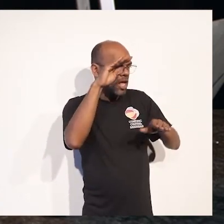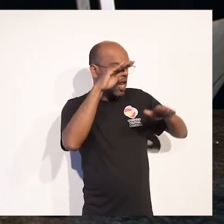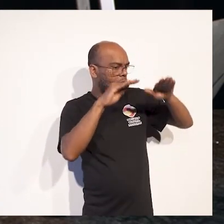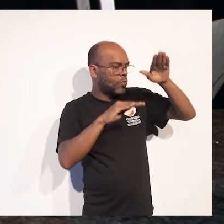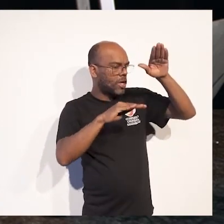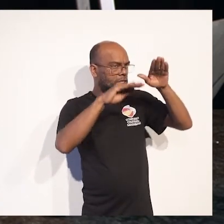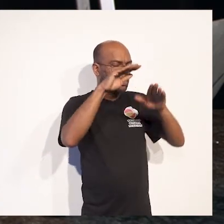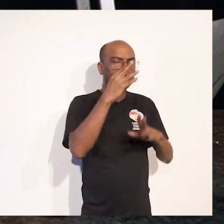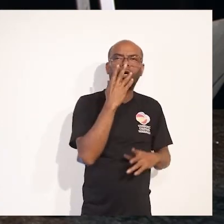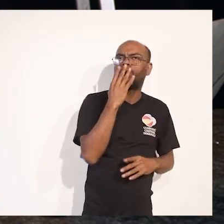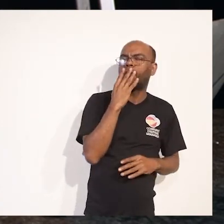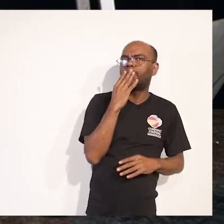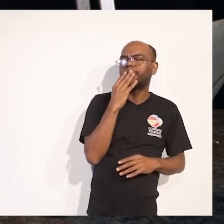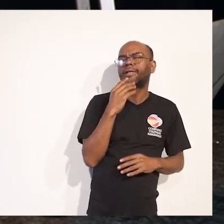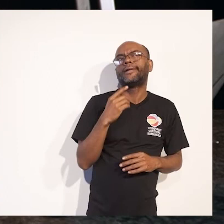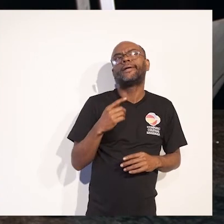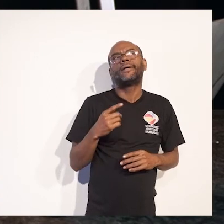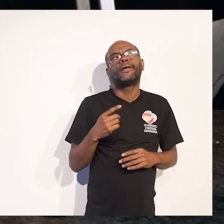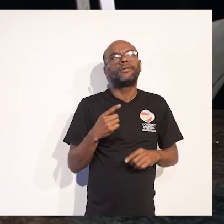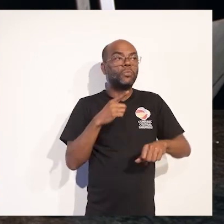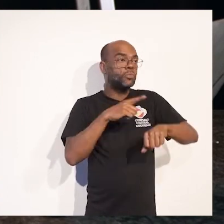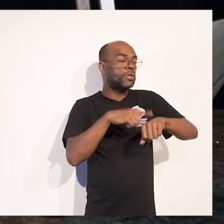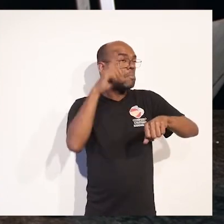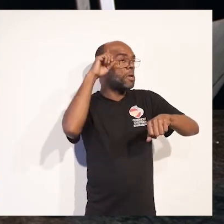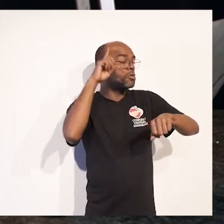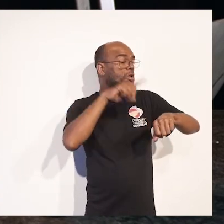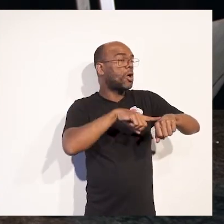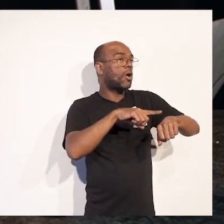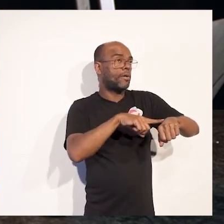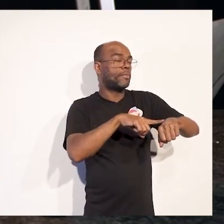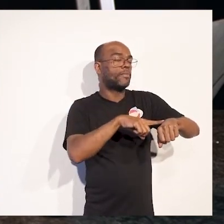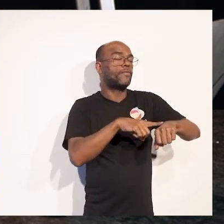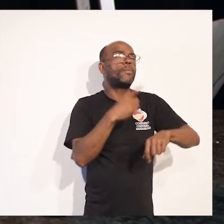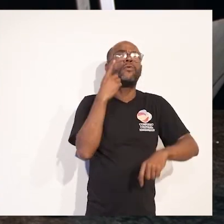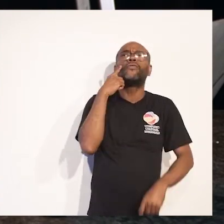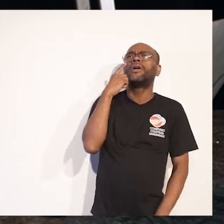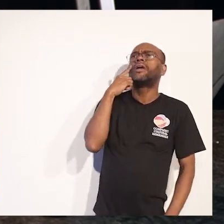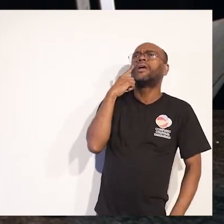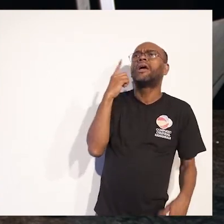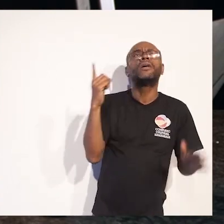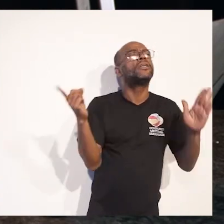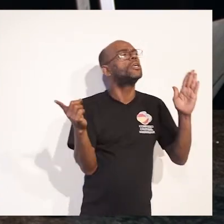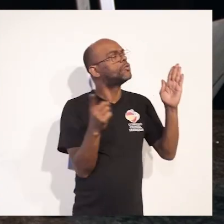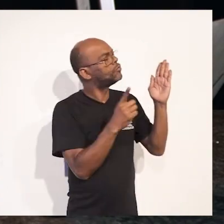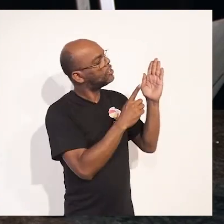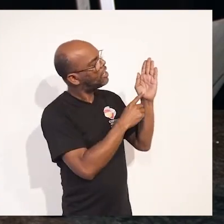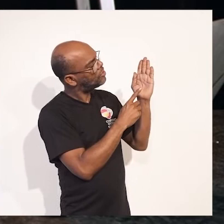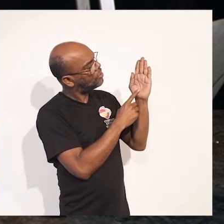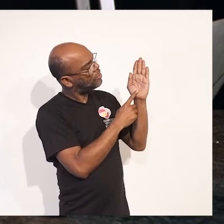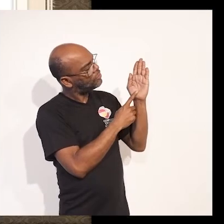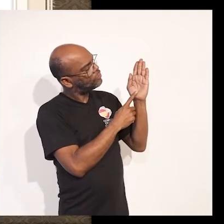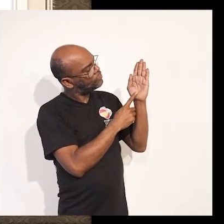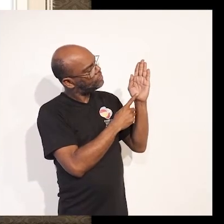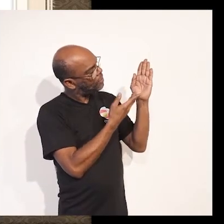de cores acontece com os horários do dia do Sol. Vamos ver no nosso slide que vai